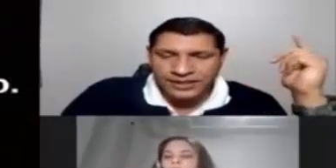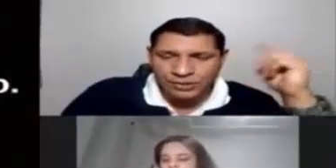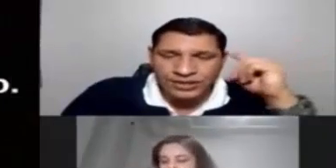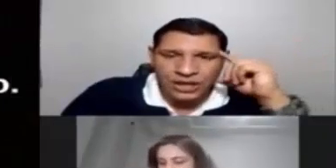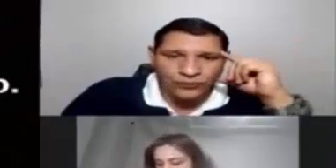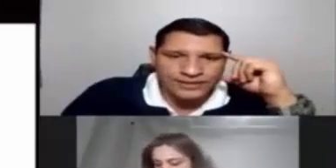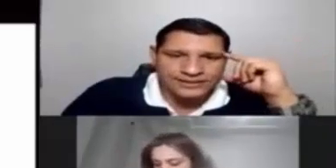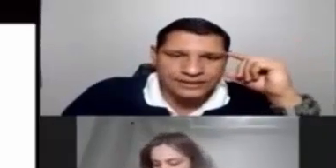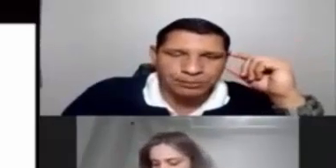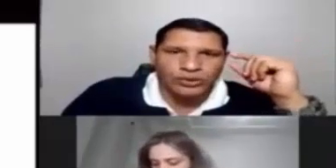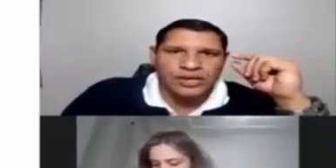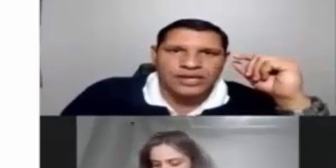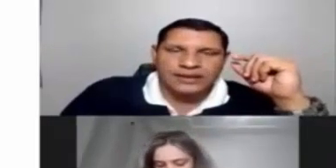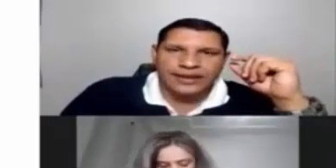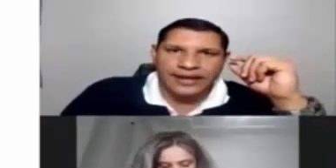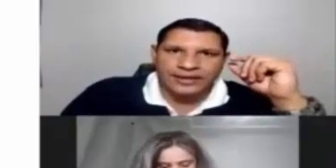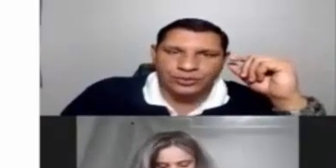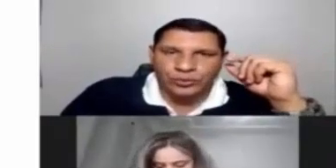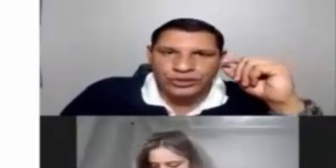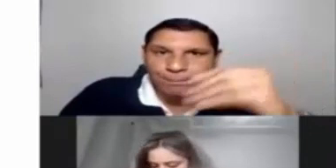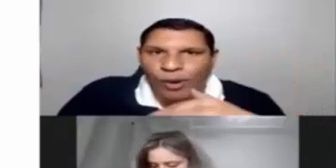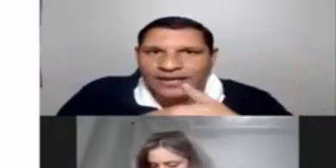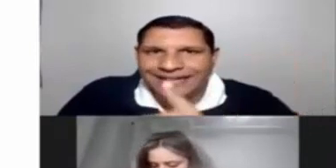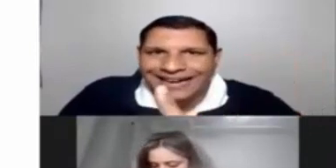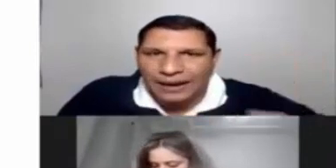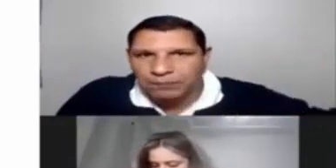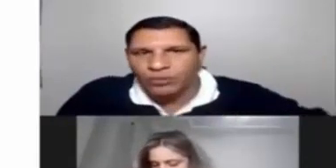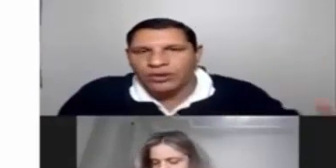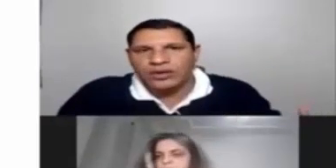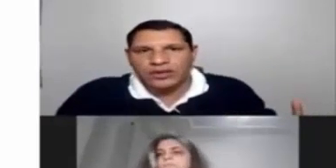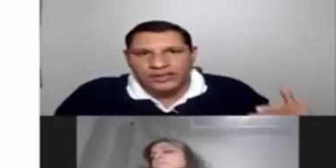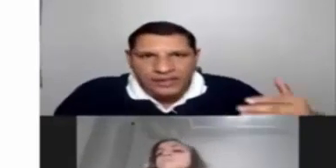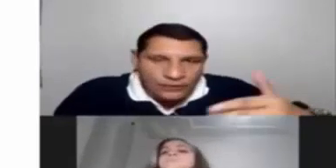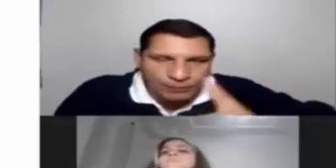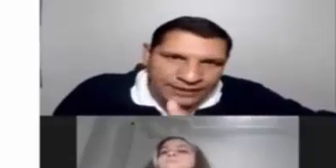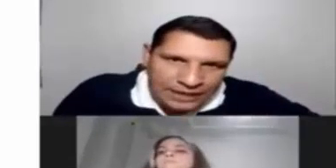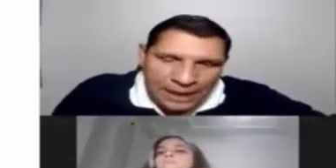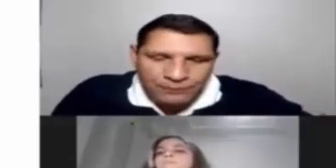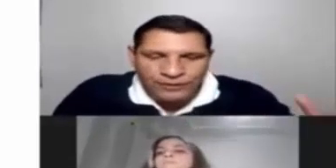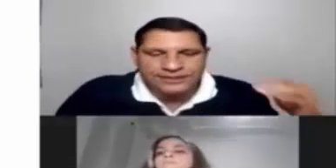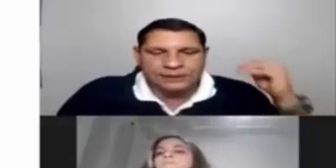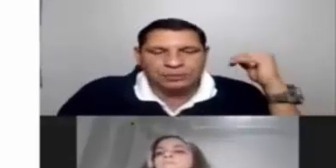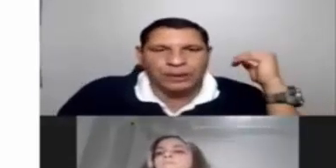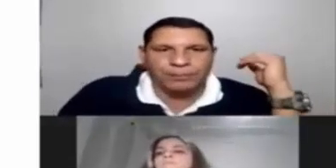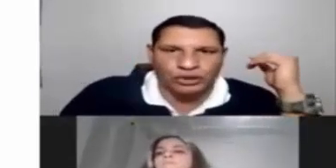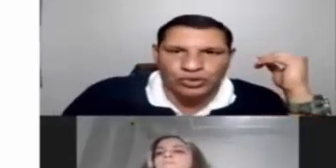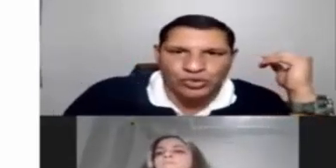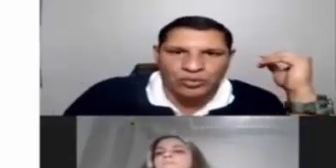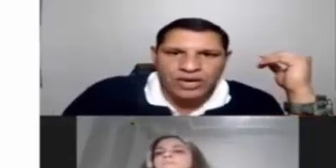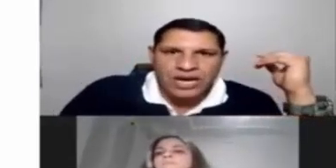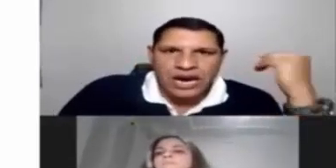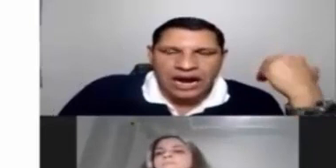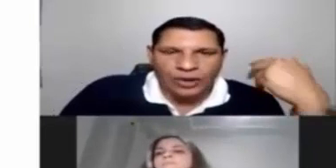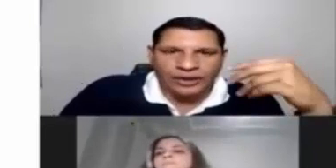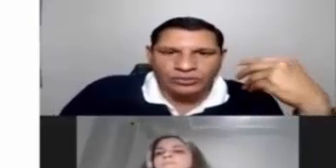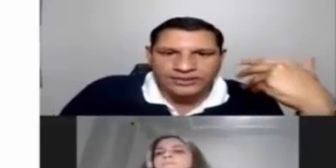Irineu de Leão foi discípulo de Policarpo quem foi Policarpo foi discípulo do apóstolo João